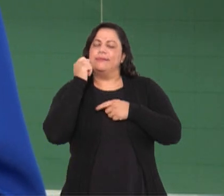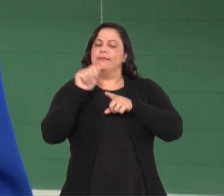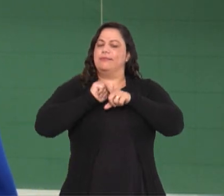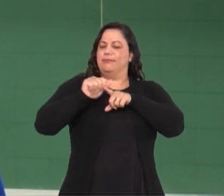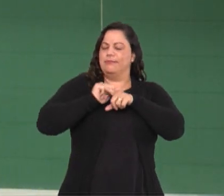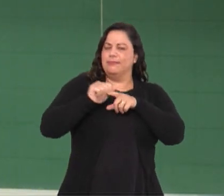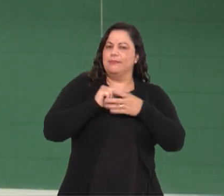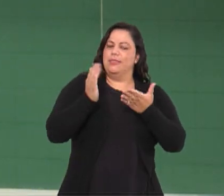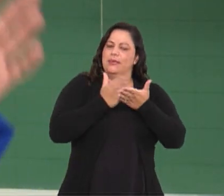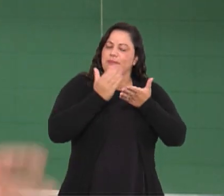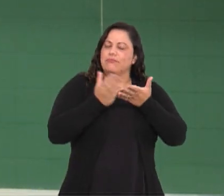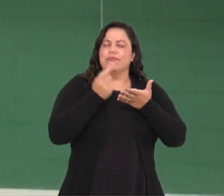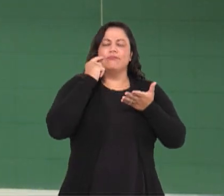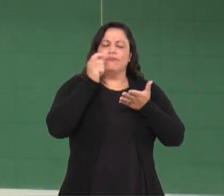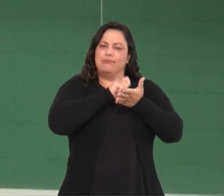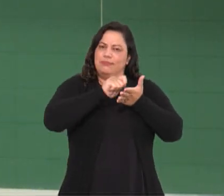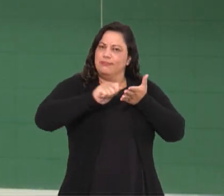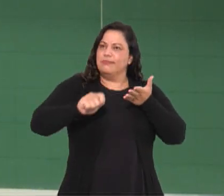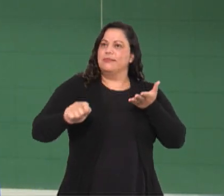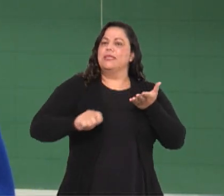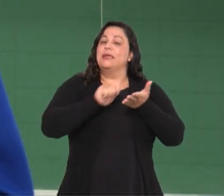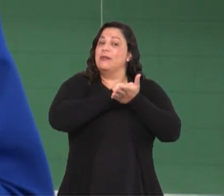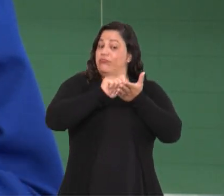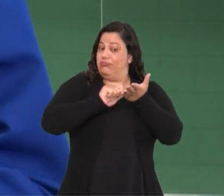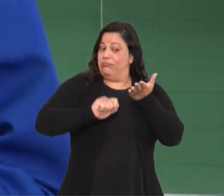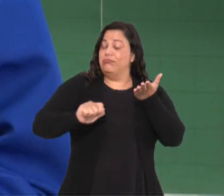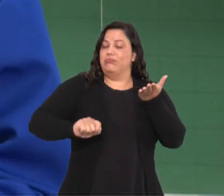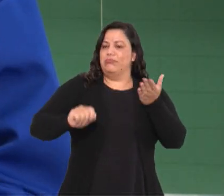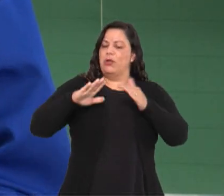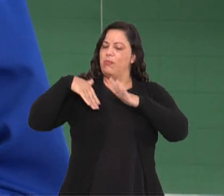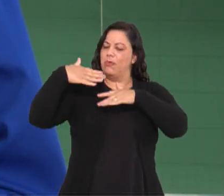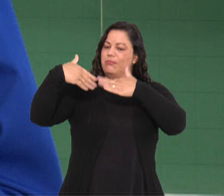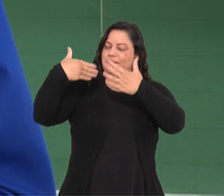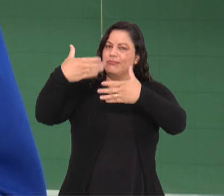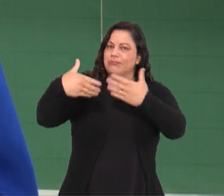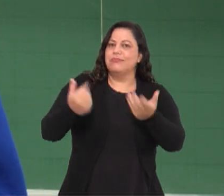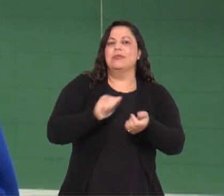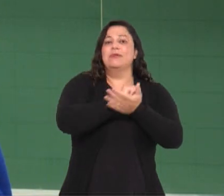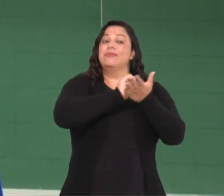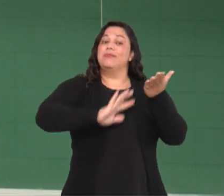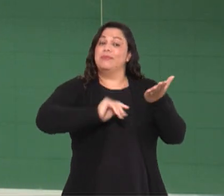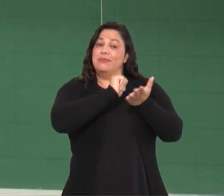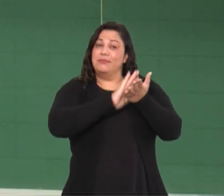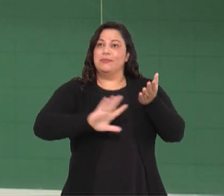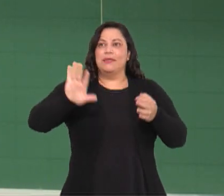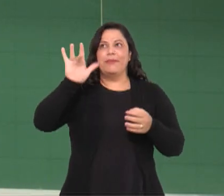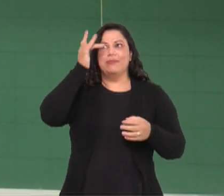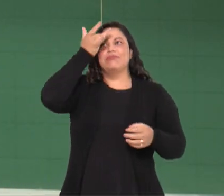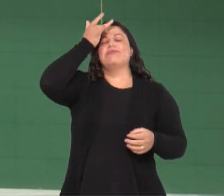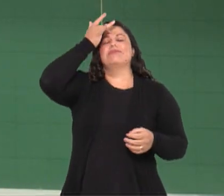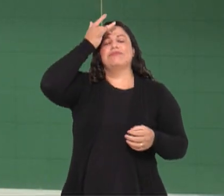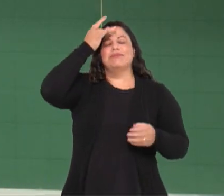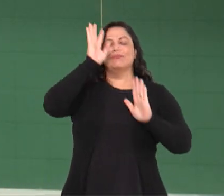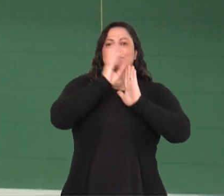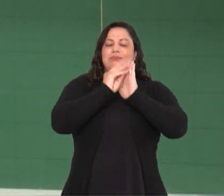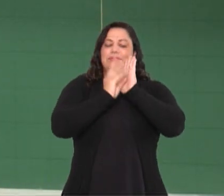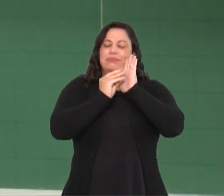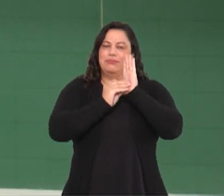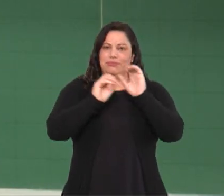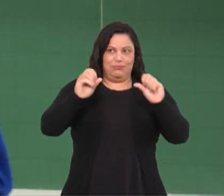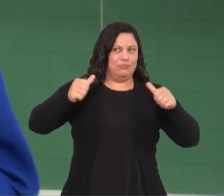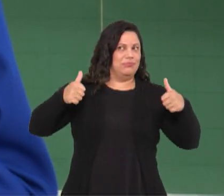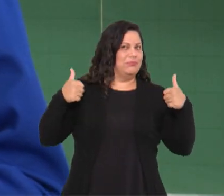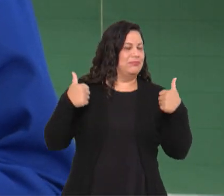possa anotar, porque ao longo da aula nós teremos alguns exercícios aí para poder fixar o conteúdo, certo?